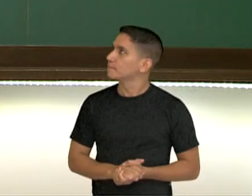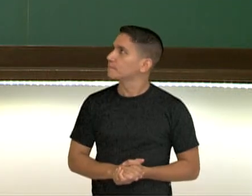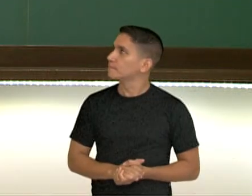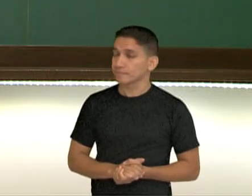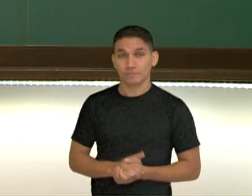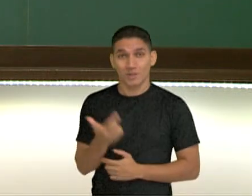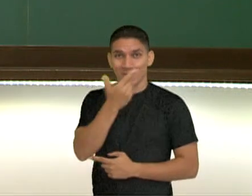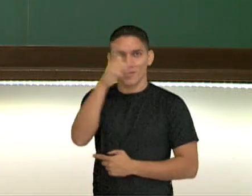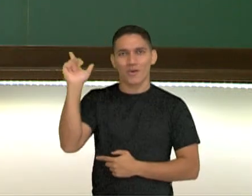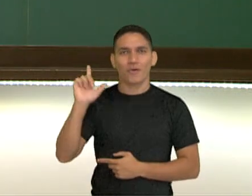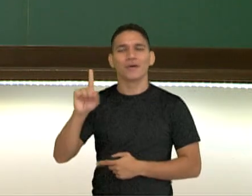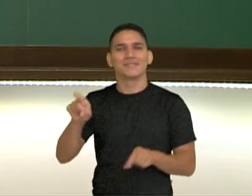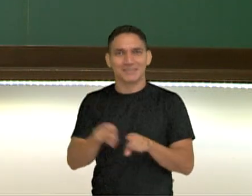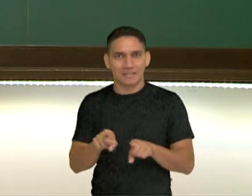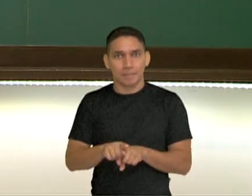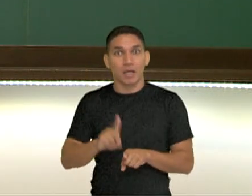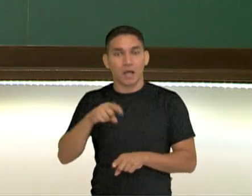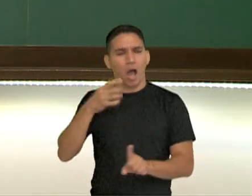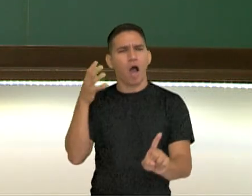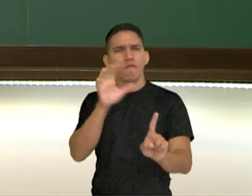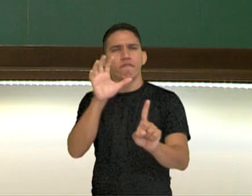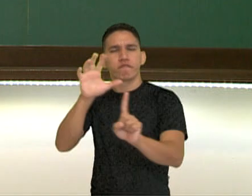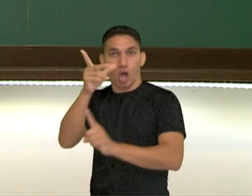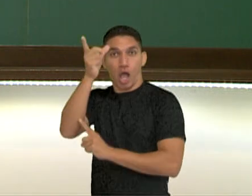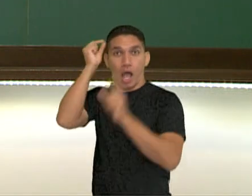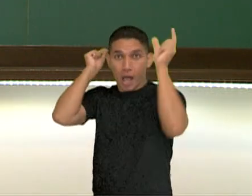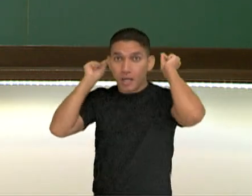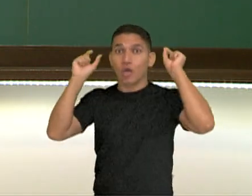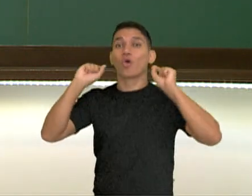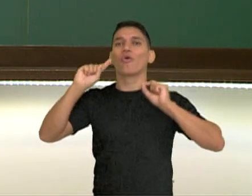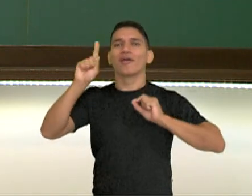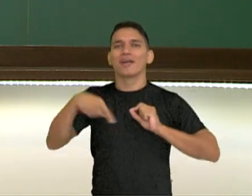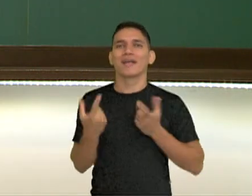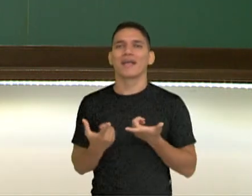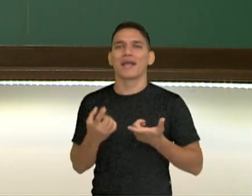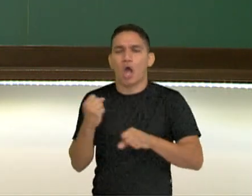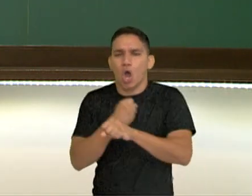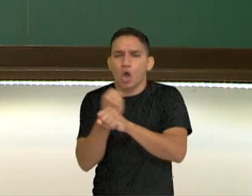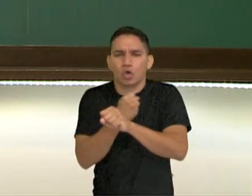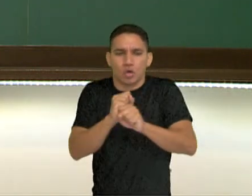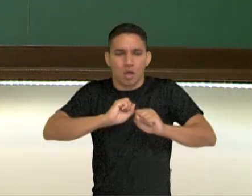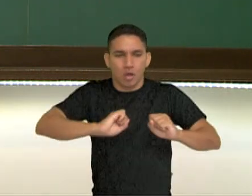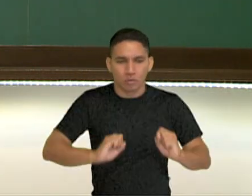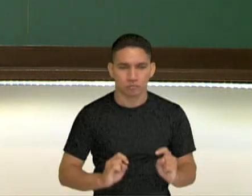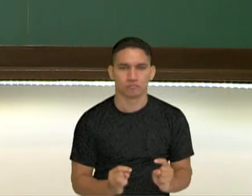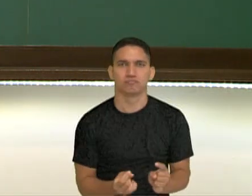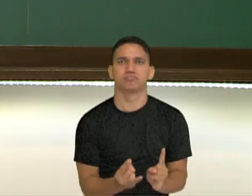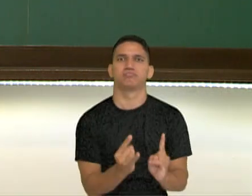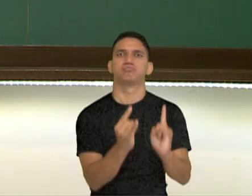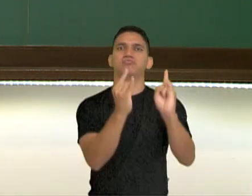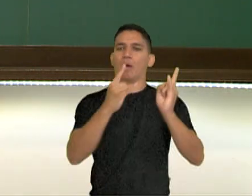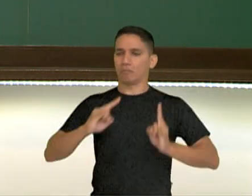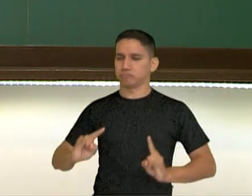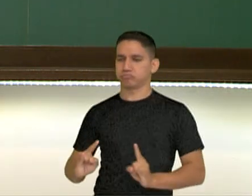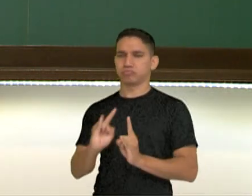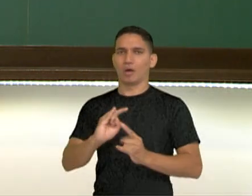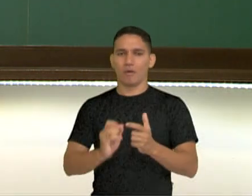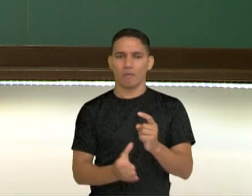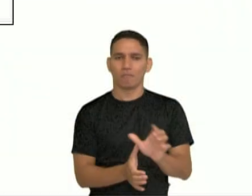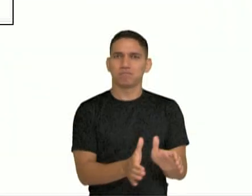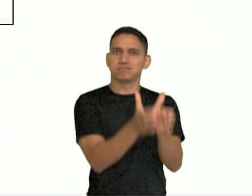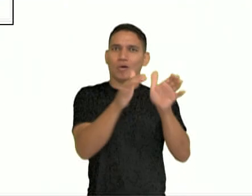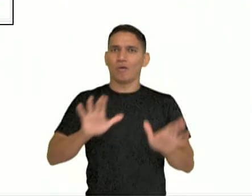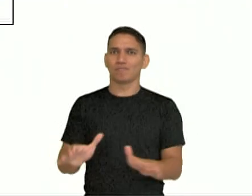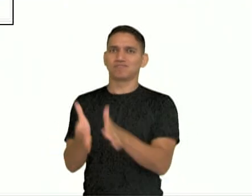Outra parte que eles vão ser bastante influentes, os gregos, está na construção de colunas para seus prédios, para sustentarem, o qual eles vão